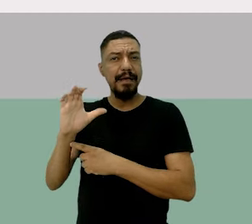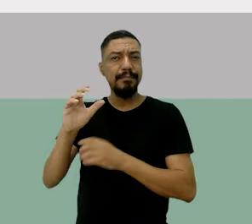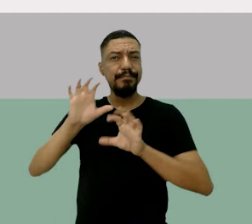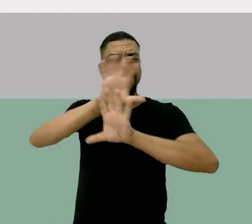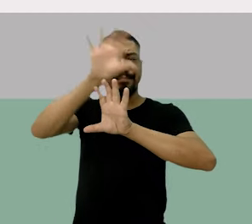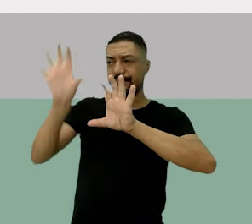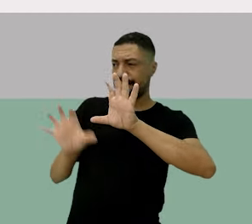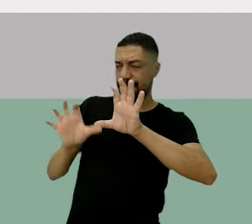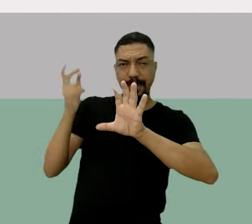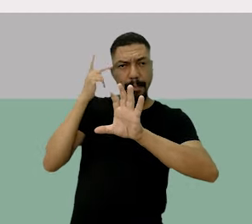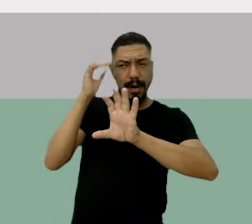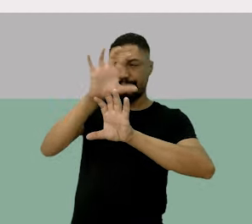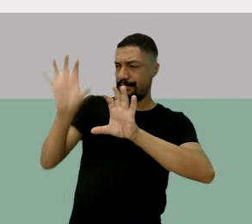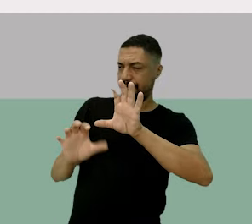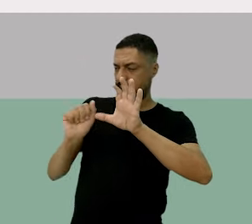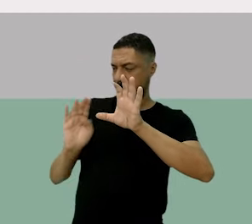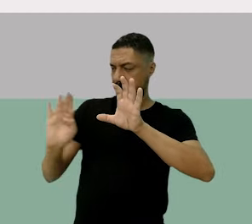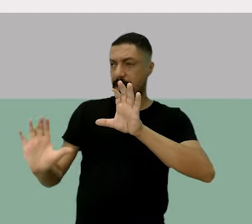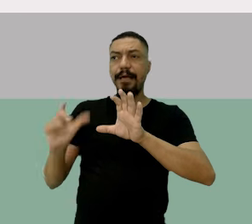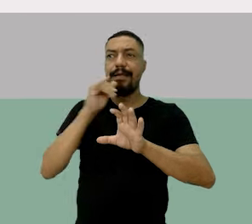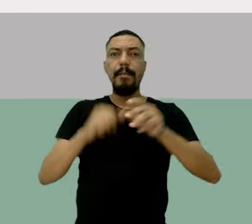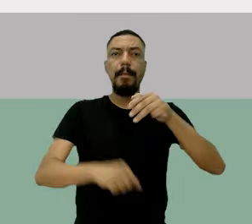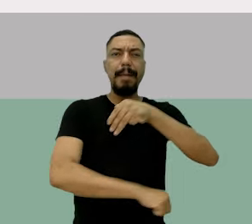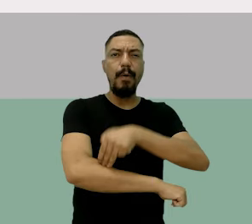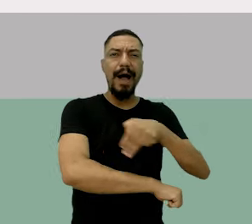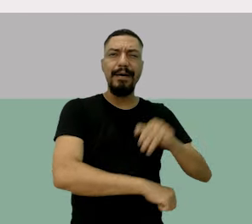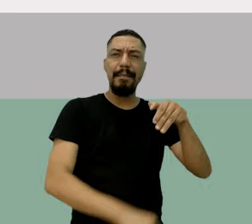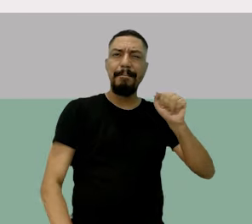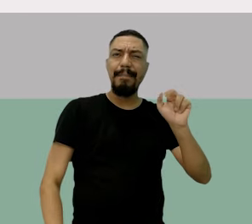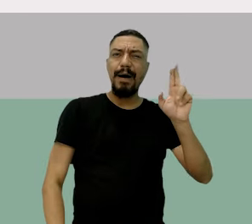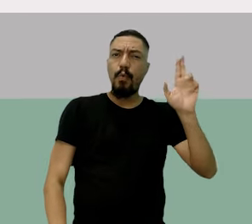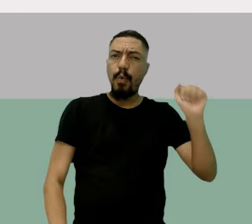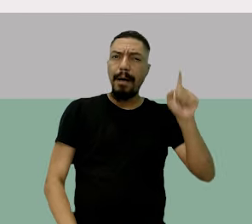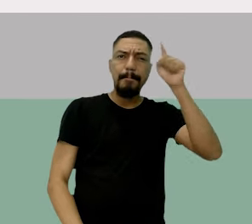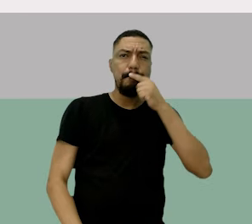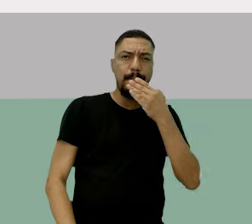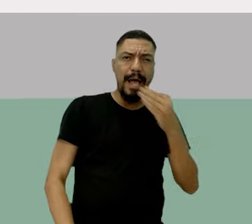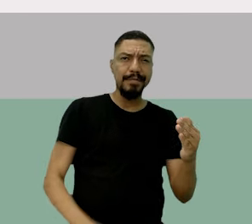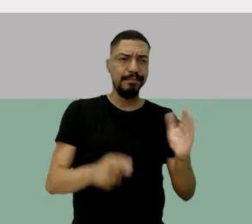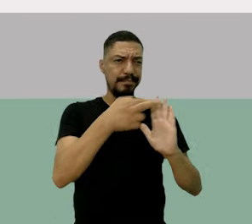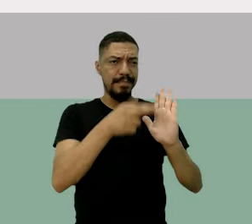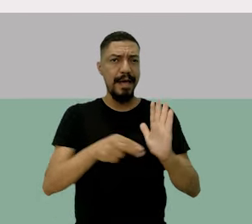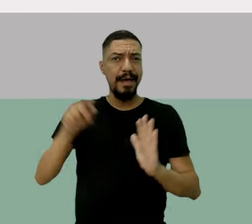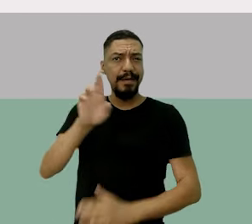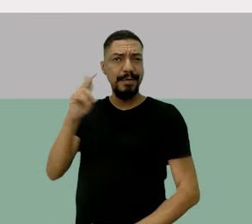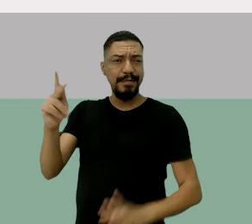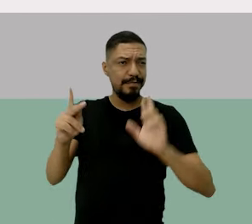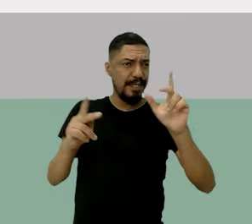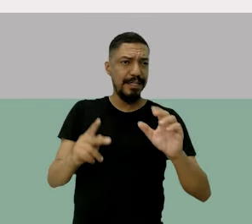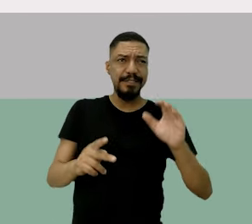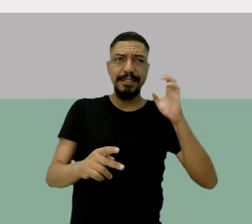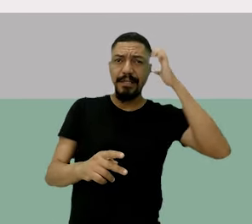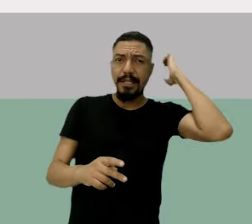regiões, às vezes o edital de Mauá pede uma coisa que o daqui não pede, que o de São Bernardo não pede, que o de Santo André